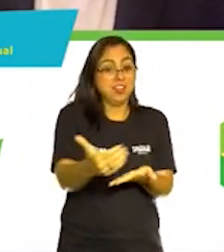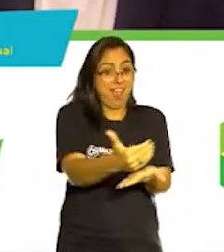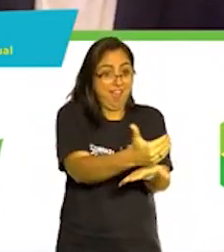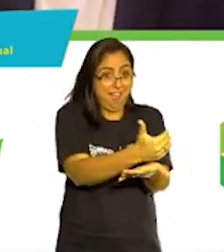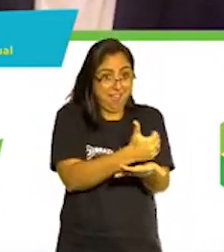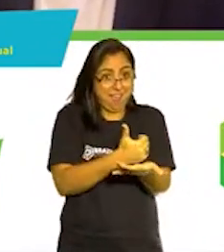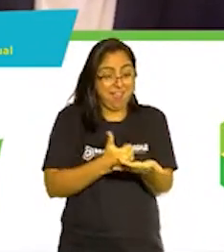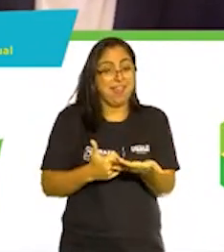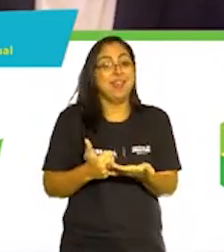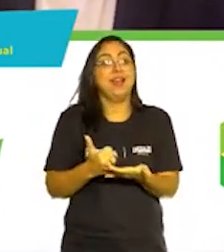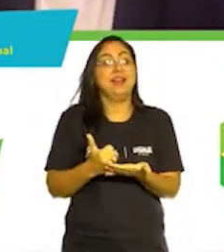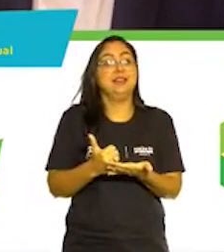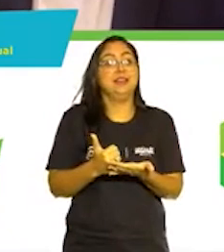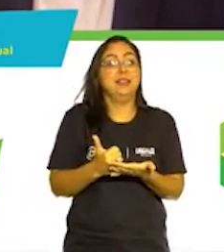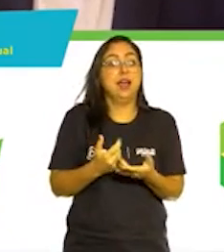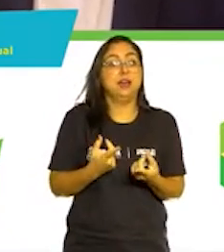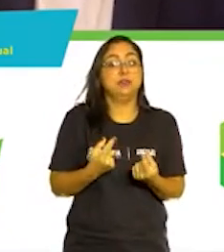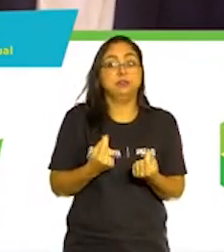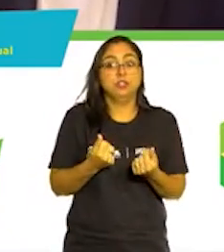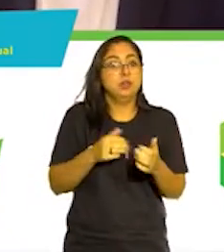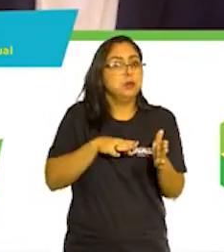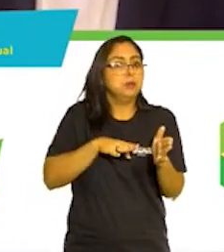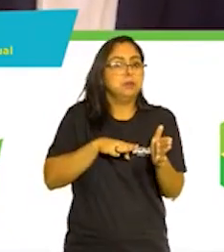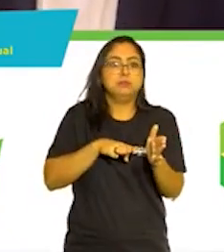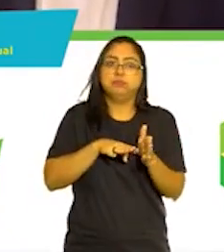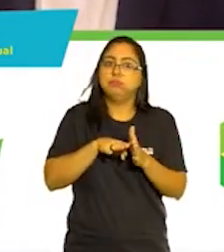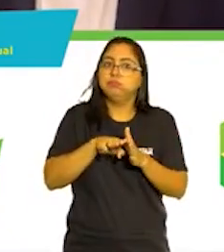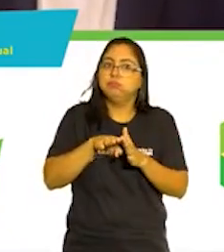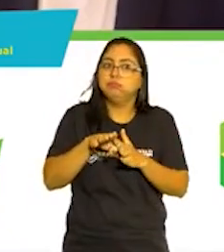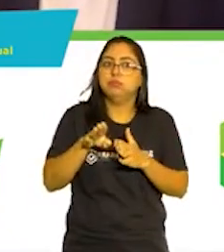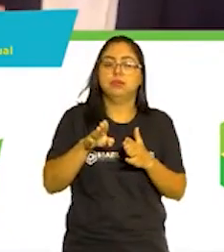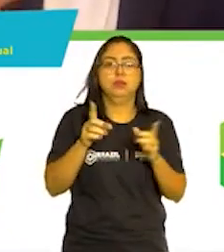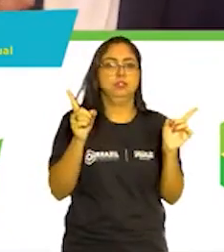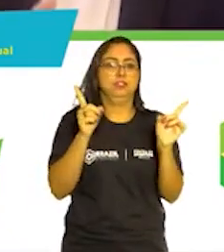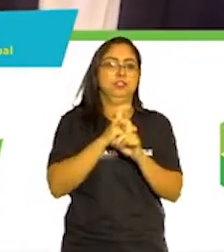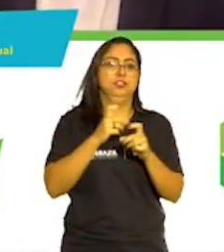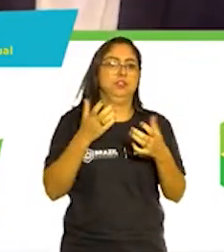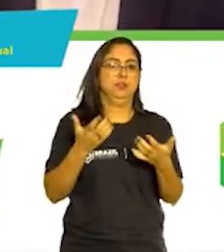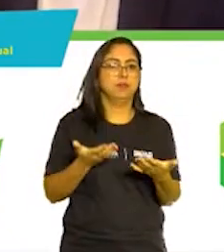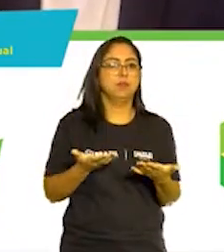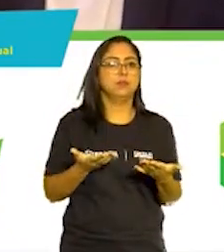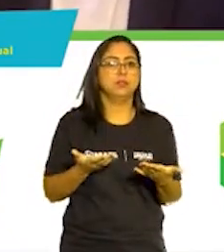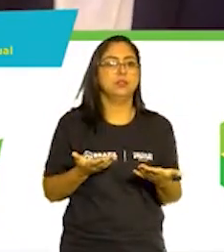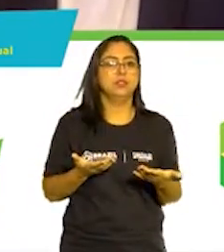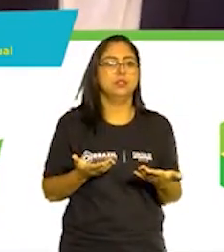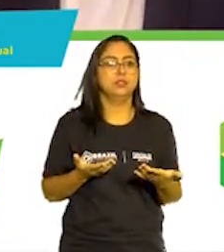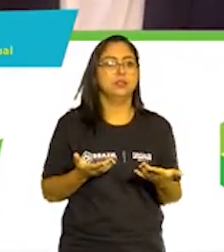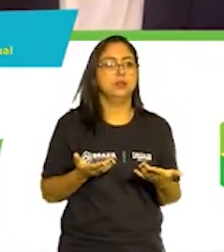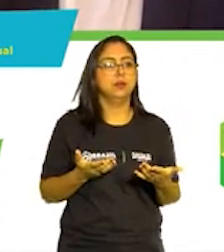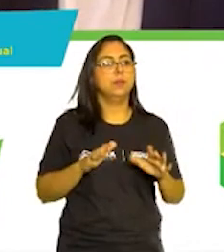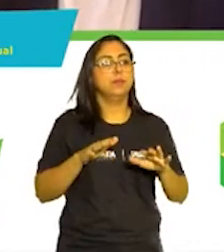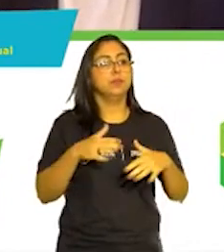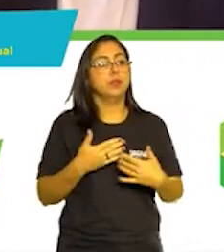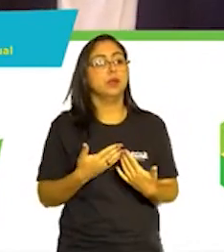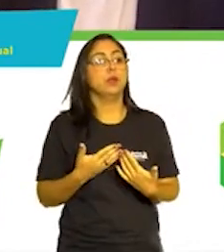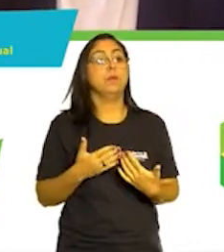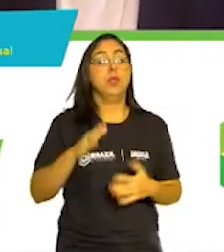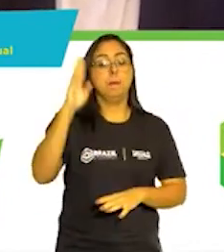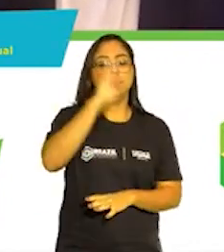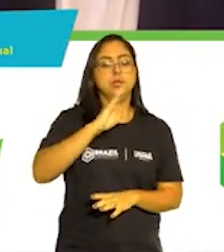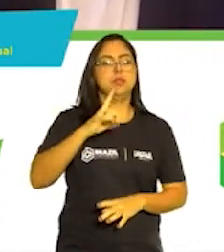ano. Faz sentido? Nenhum. Outro exemplo de outra anomalia. No Brasil, a gente tem um sistema único de saúde